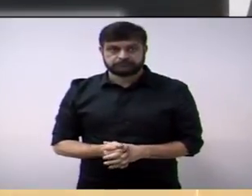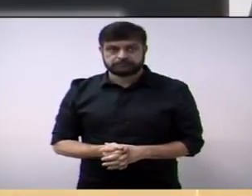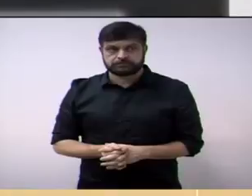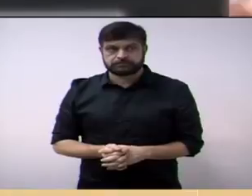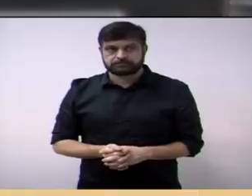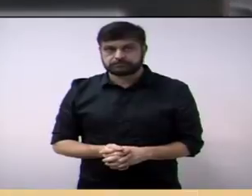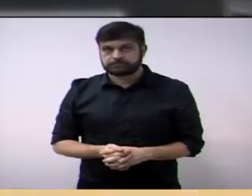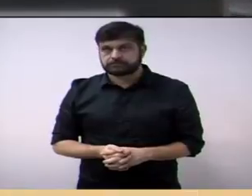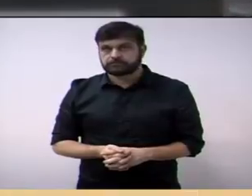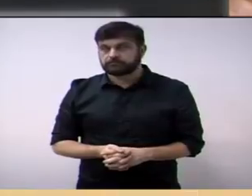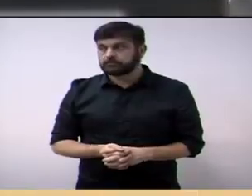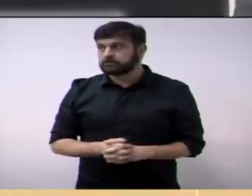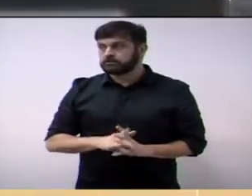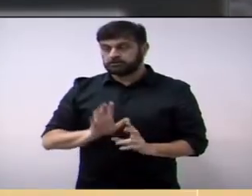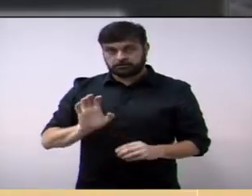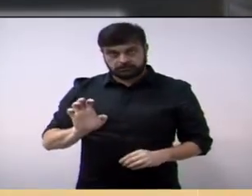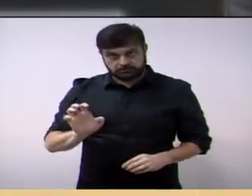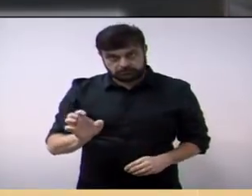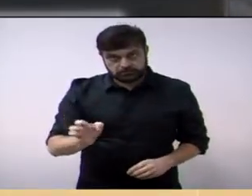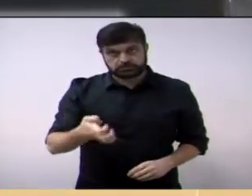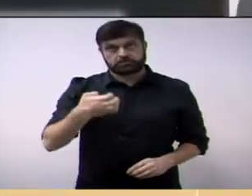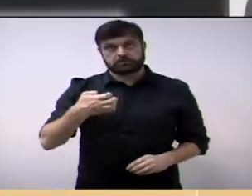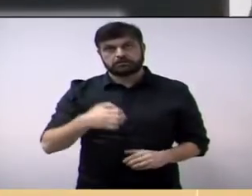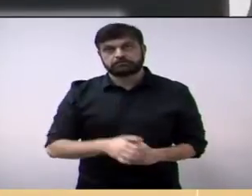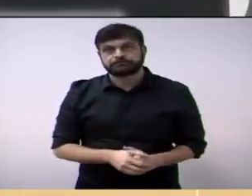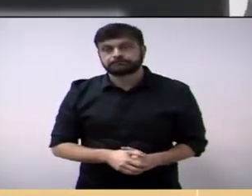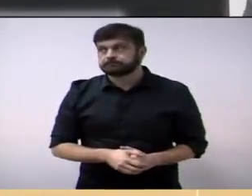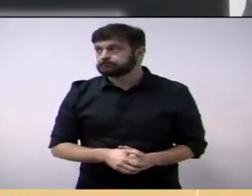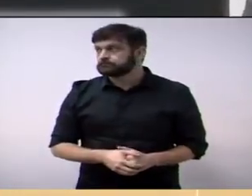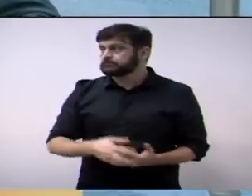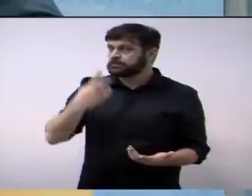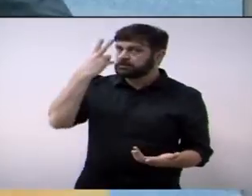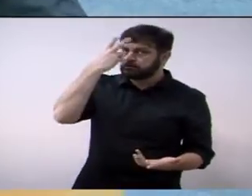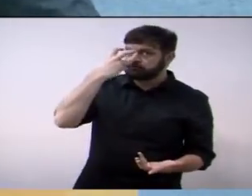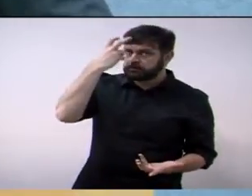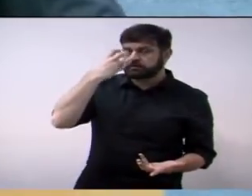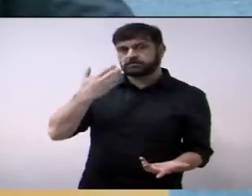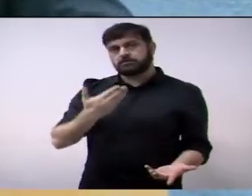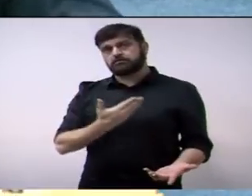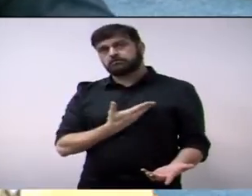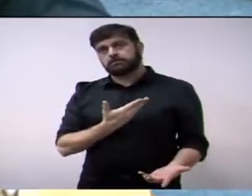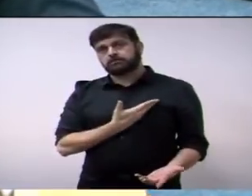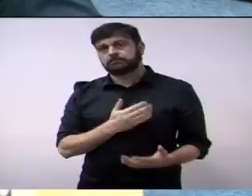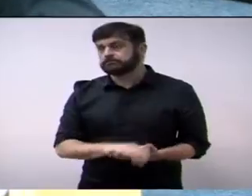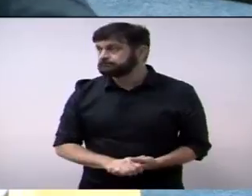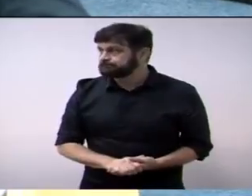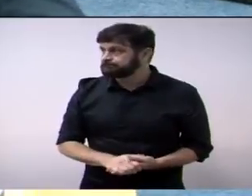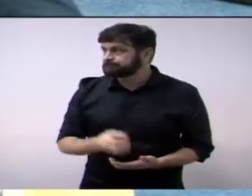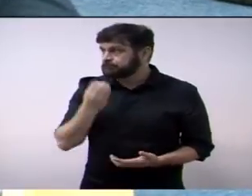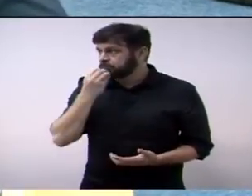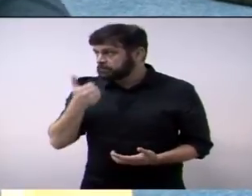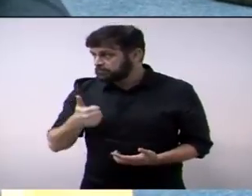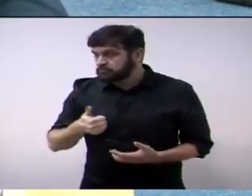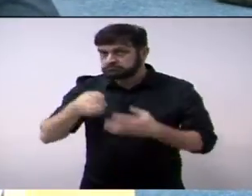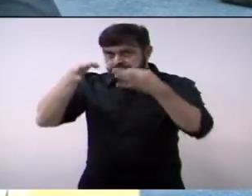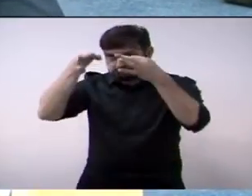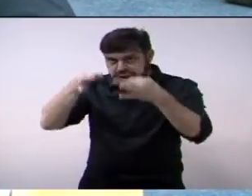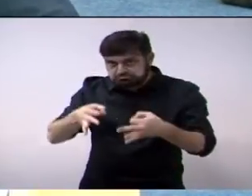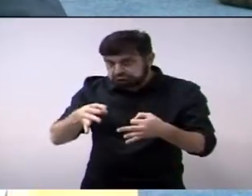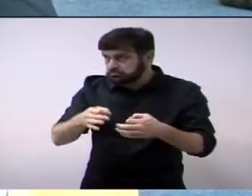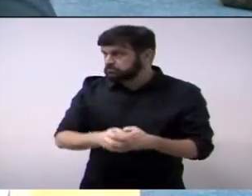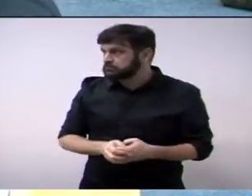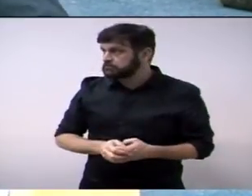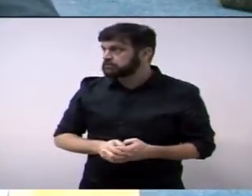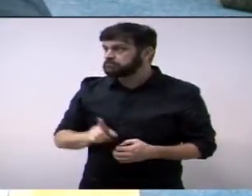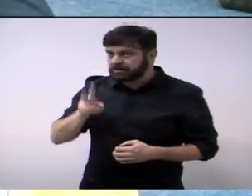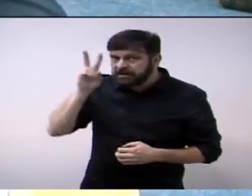Com a palavra, o vereador Tiguila. Senhor vereador Valadão, nobre colega, bom, as justificativas, o